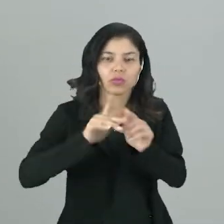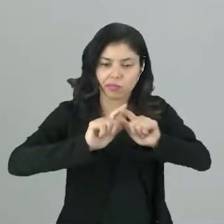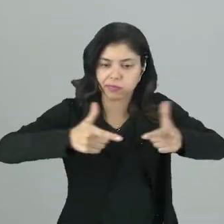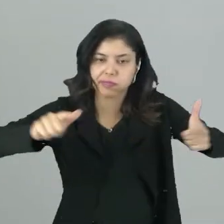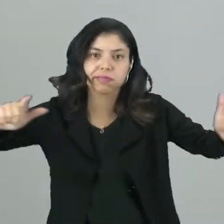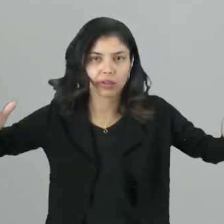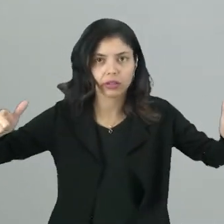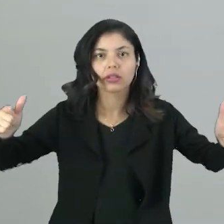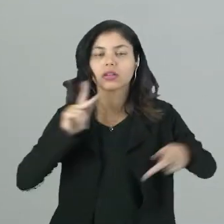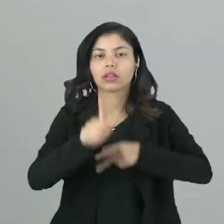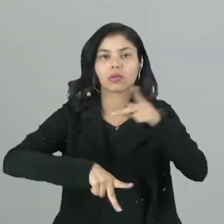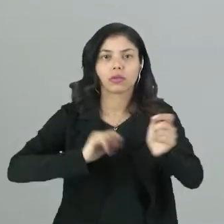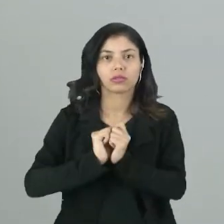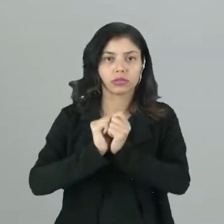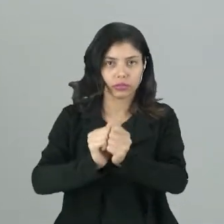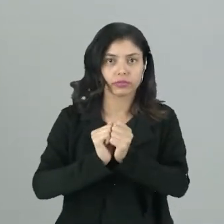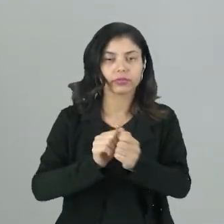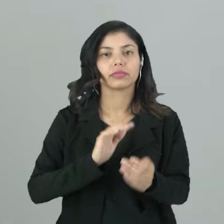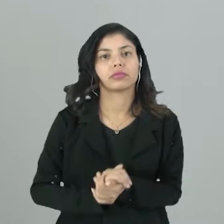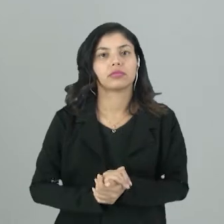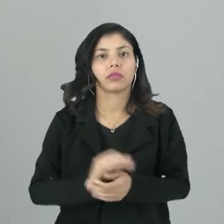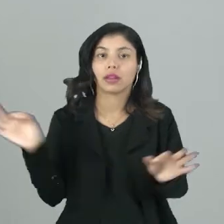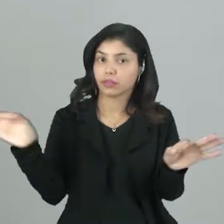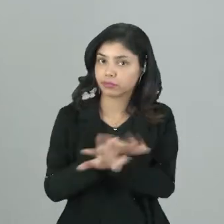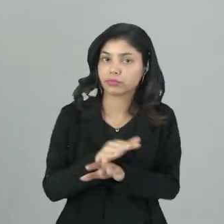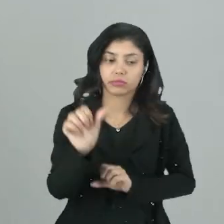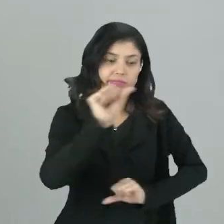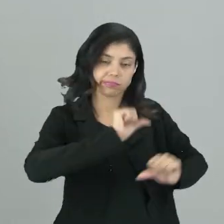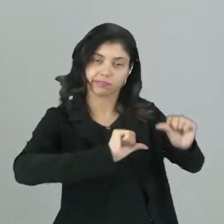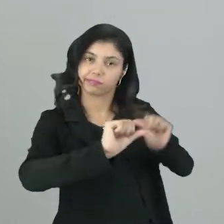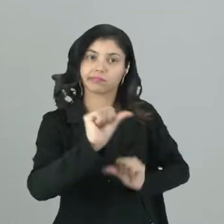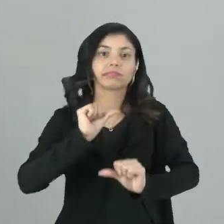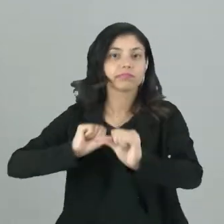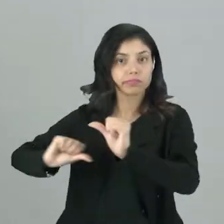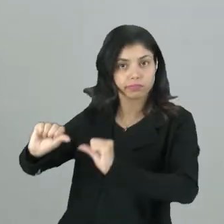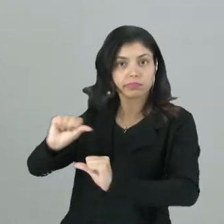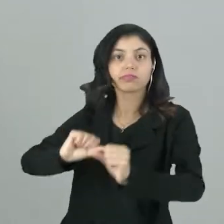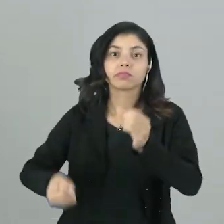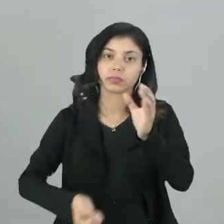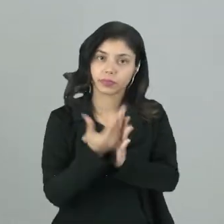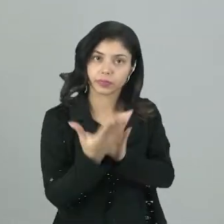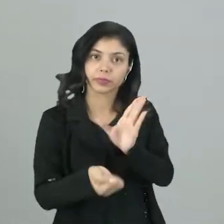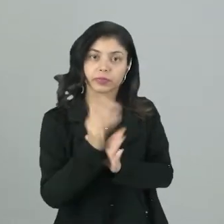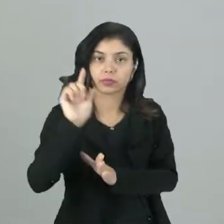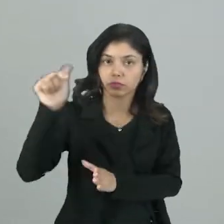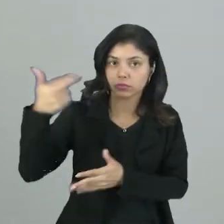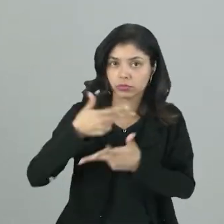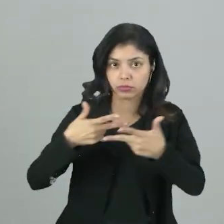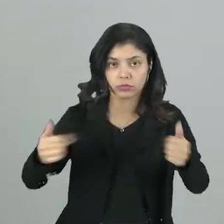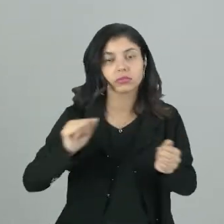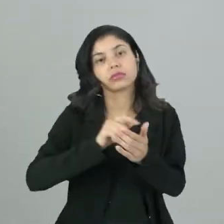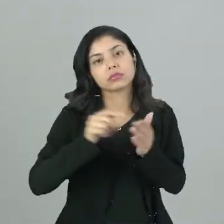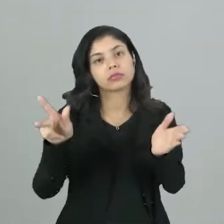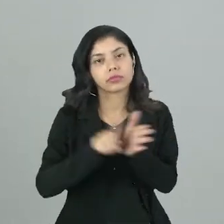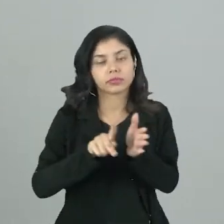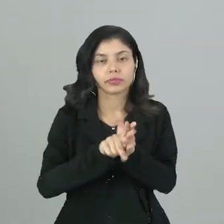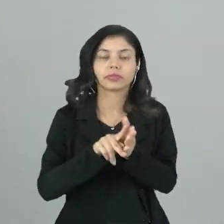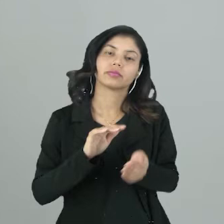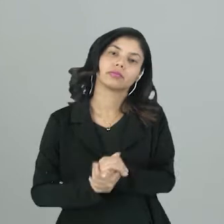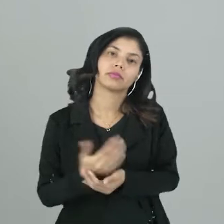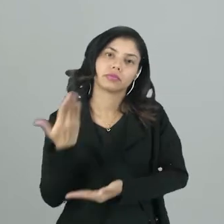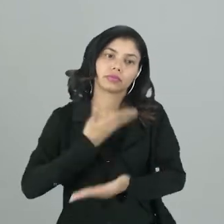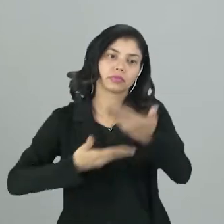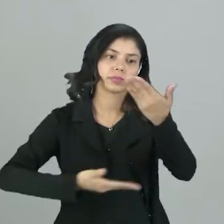do seu povo que estava ali com você. E aí você acabava trocando esse produto por outros produtos entre